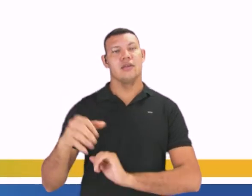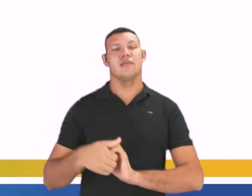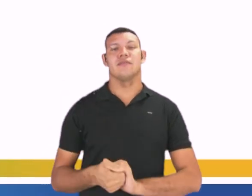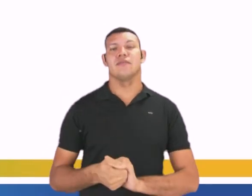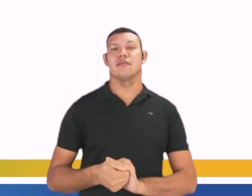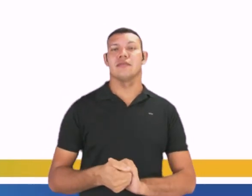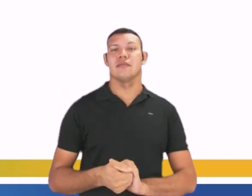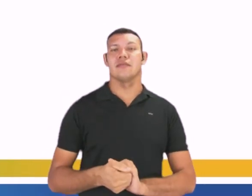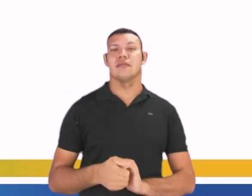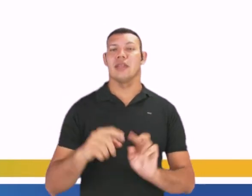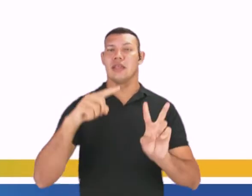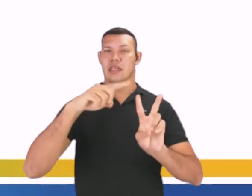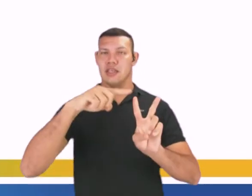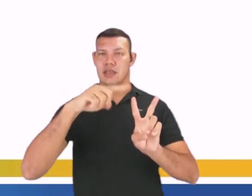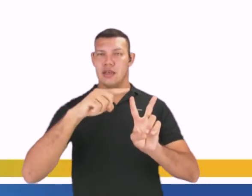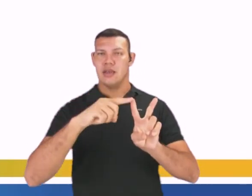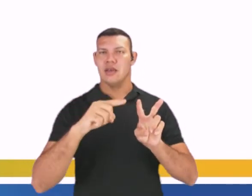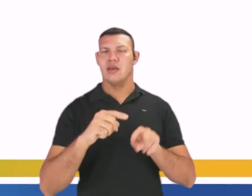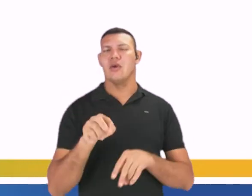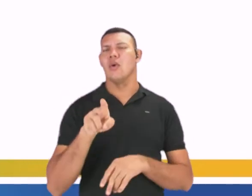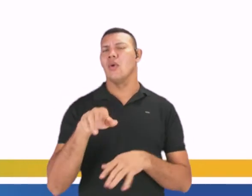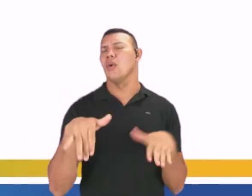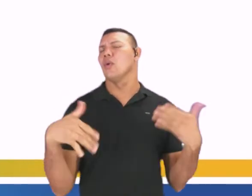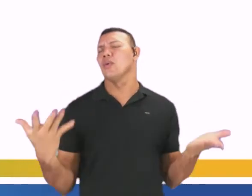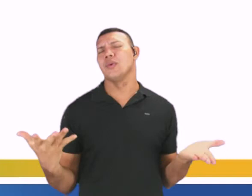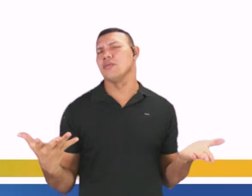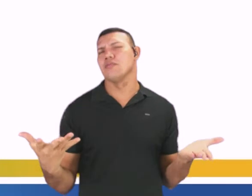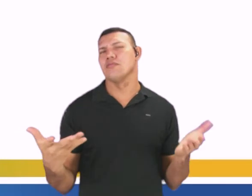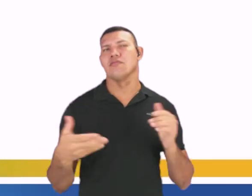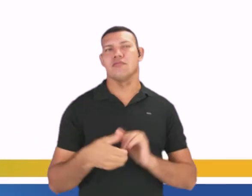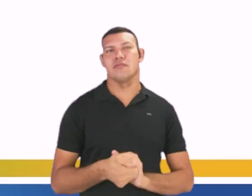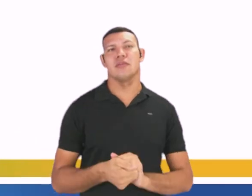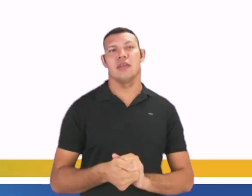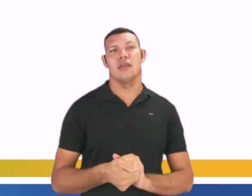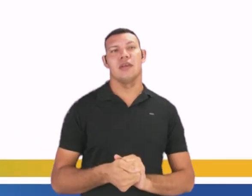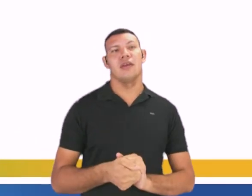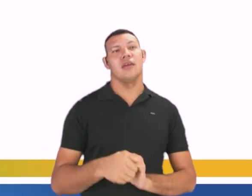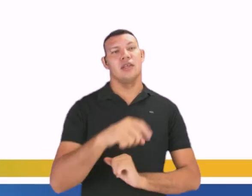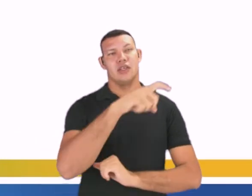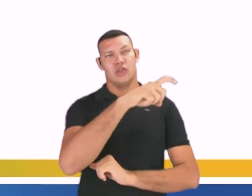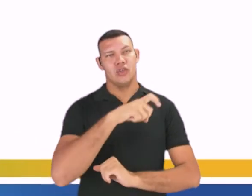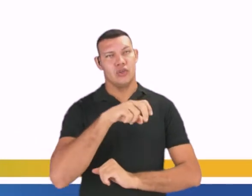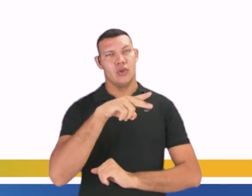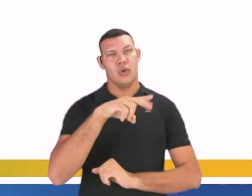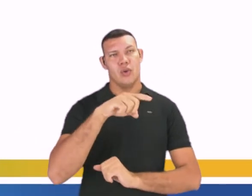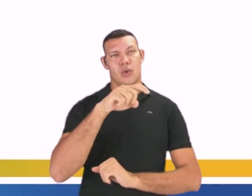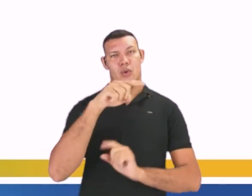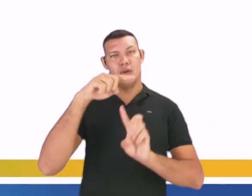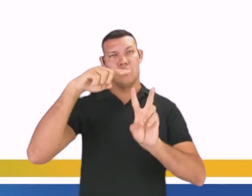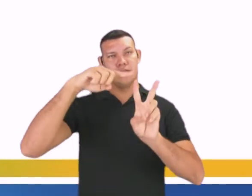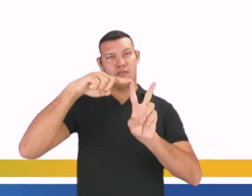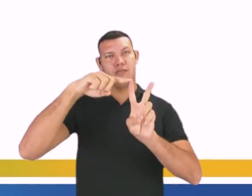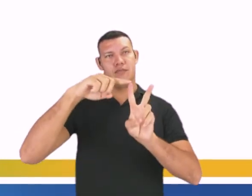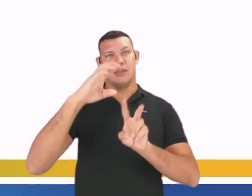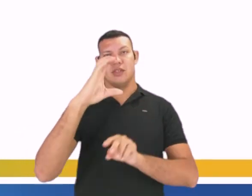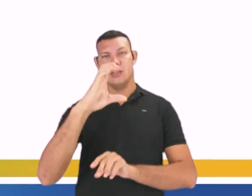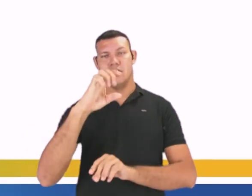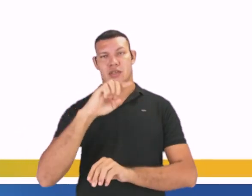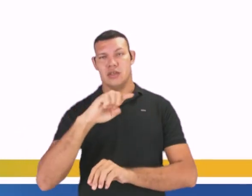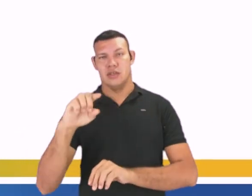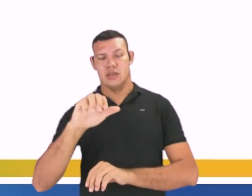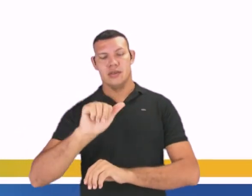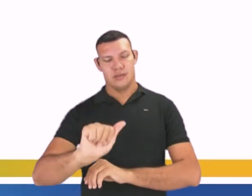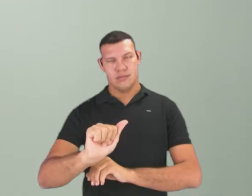ou as nossas raízes, ela será igual a raiz quadrada de c sobre a. E aí nós obteremos as